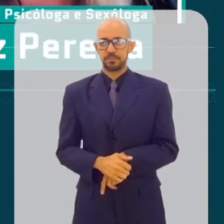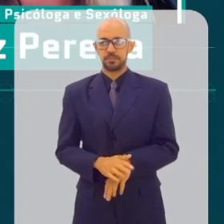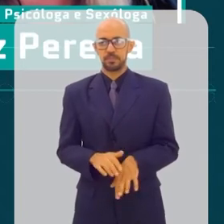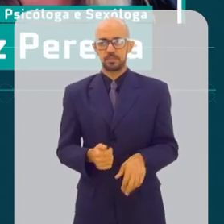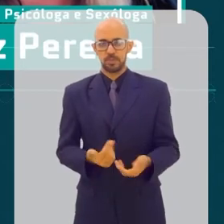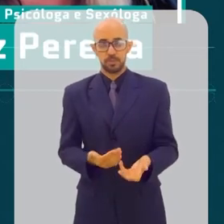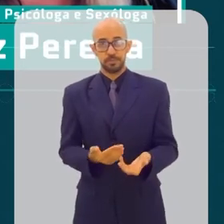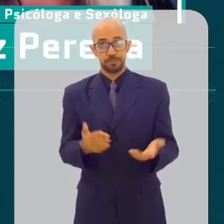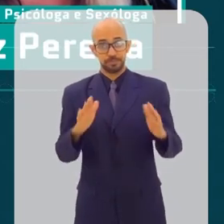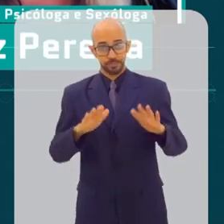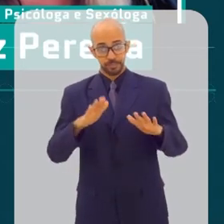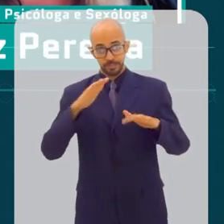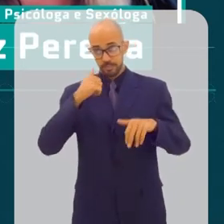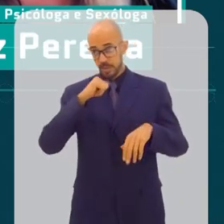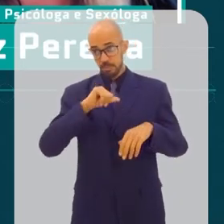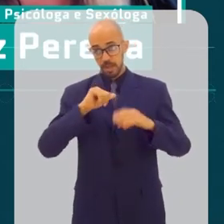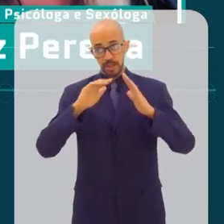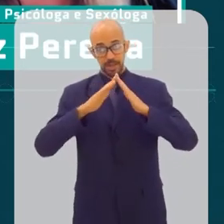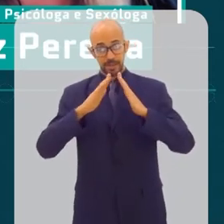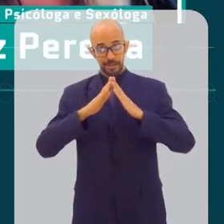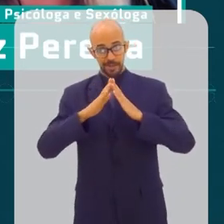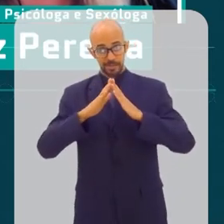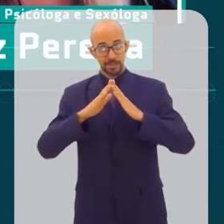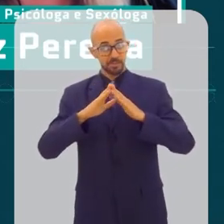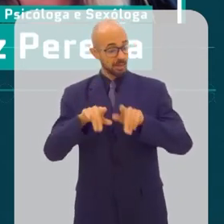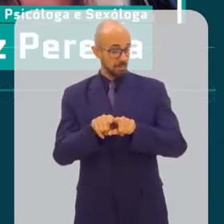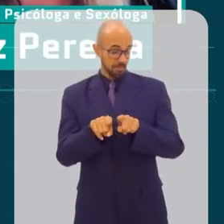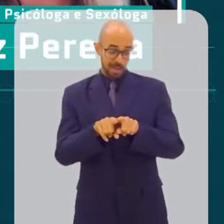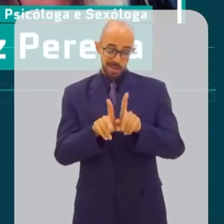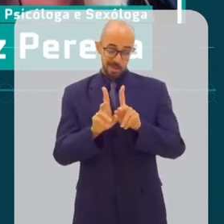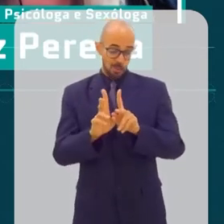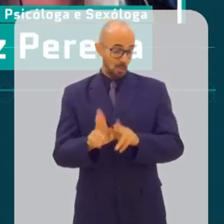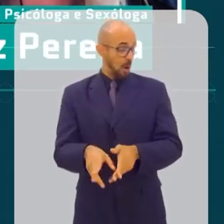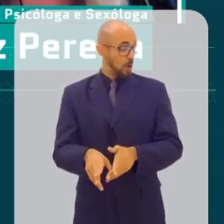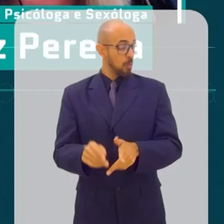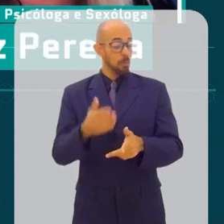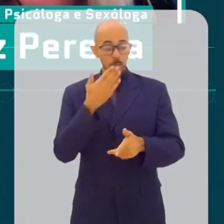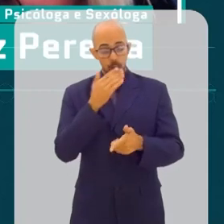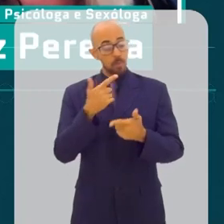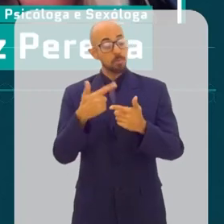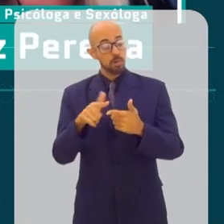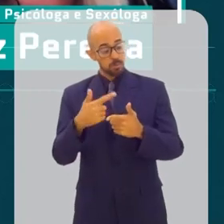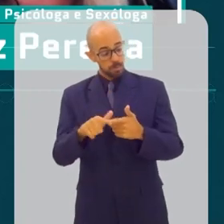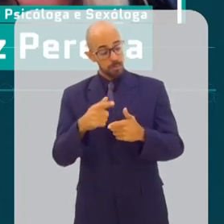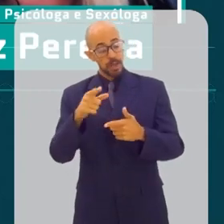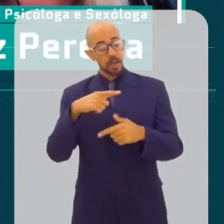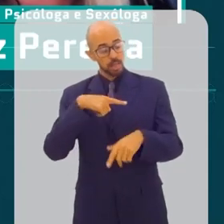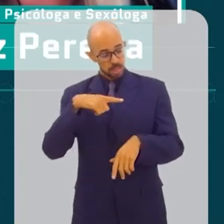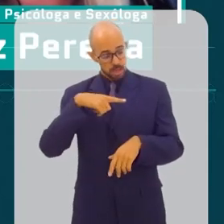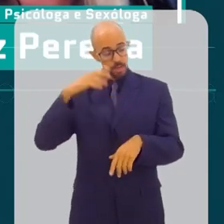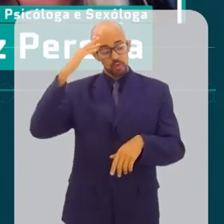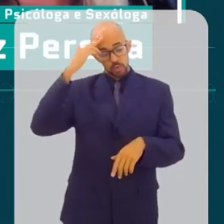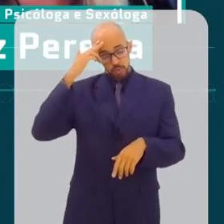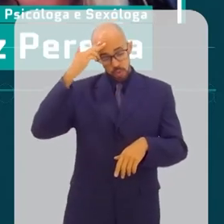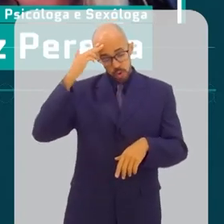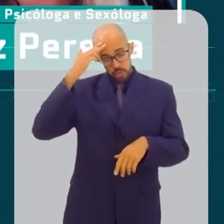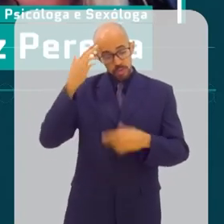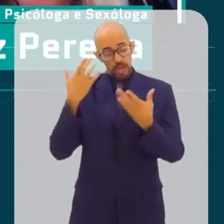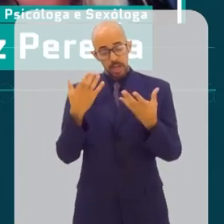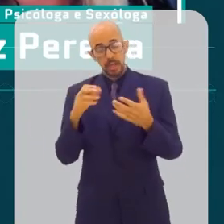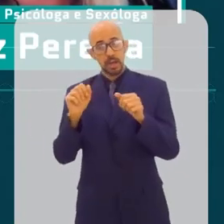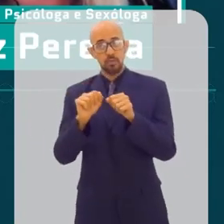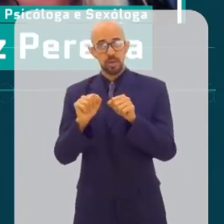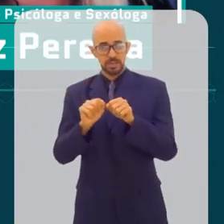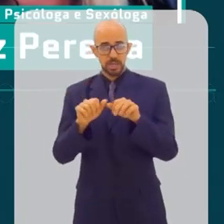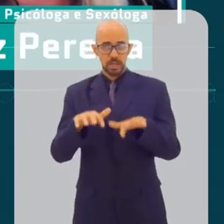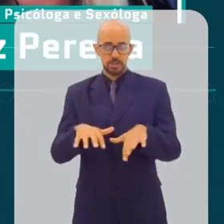E agora, essa mulher que está em casa, ela é uma mulher também, ela tem os desejos. Qual é o problema que ela tem as suas fantasias,